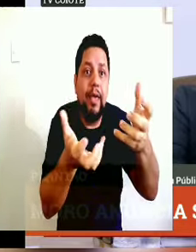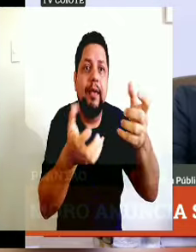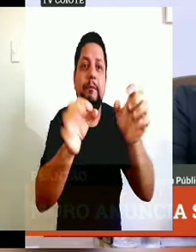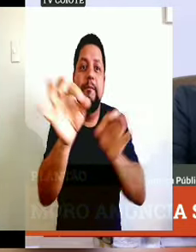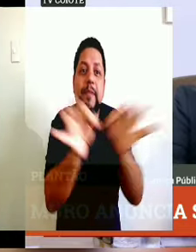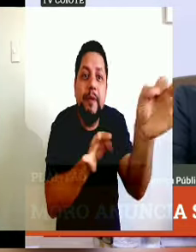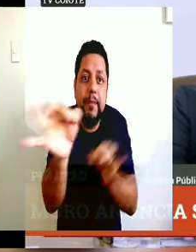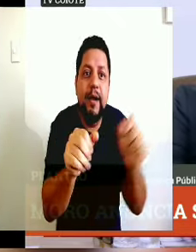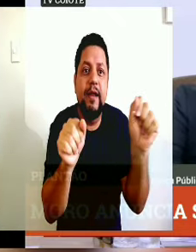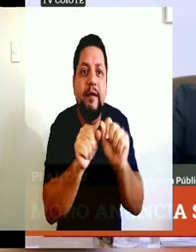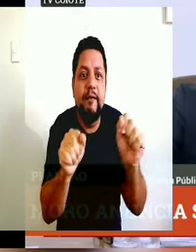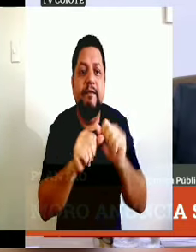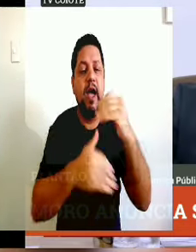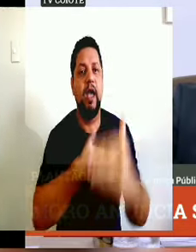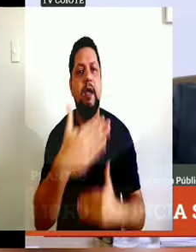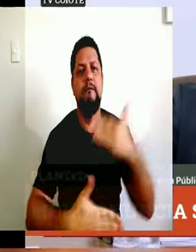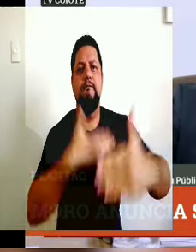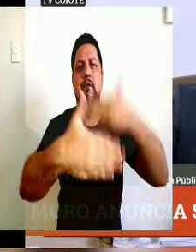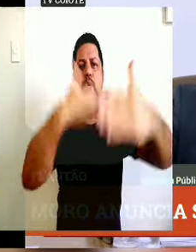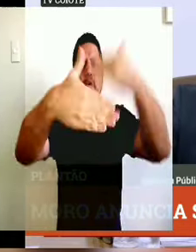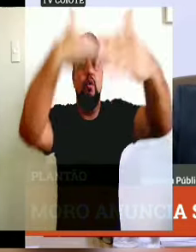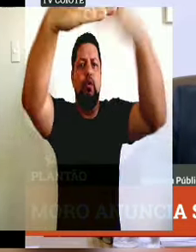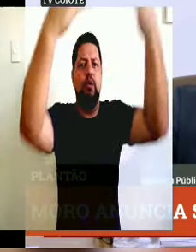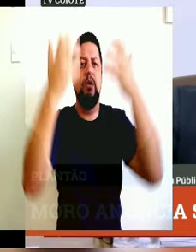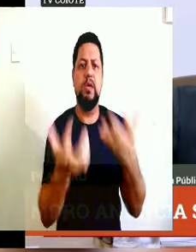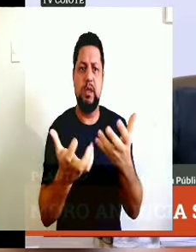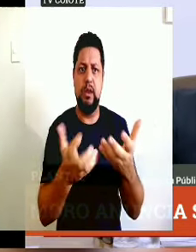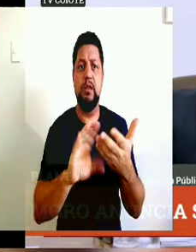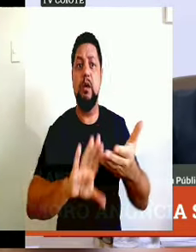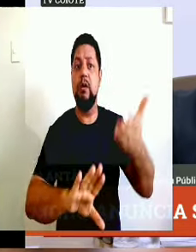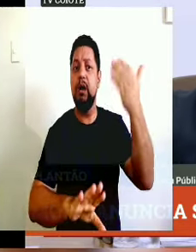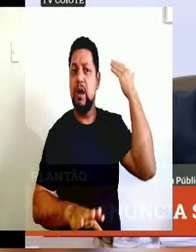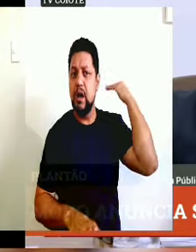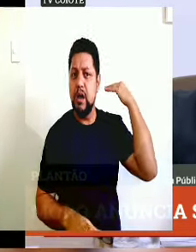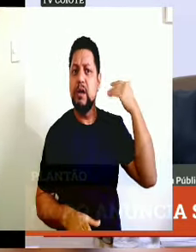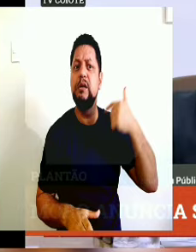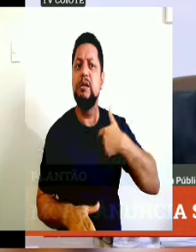coisas evoluíssem. E minha avaliação na época é que